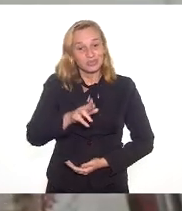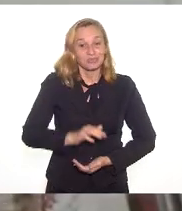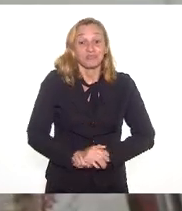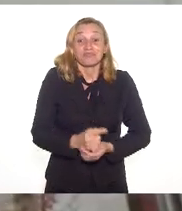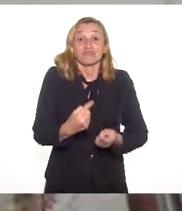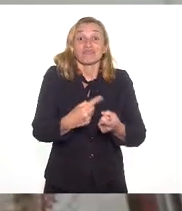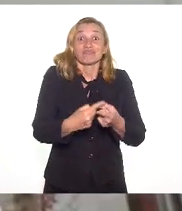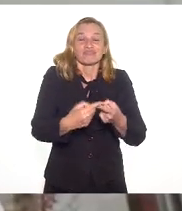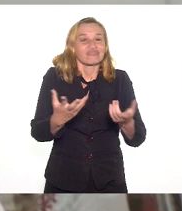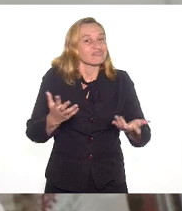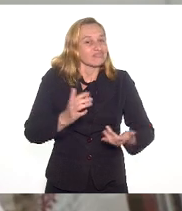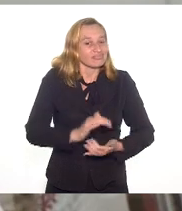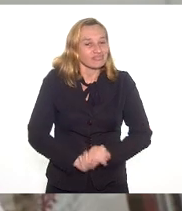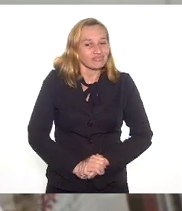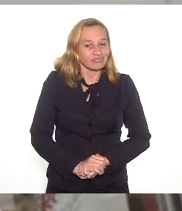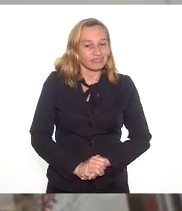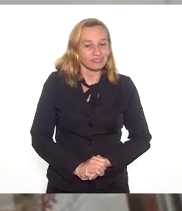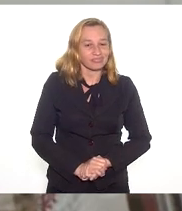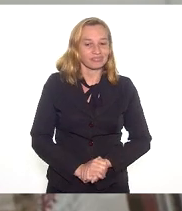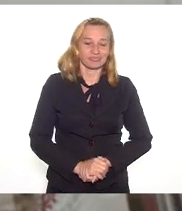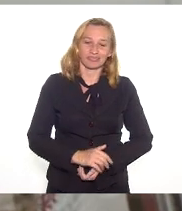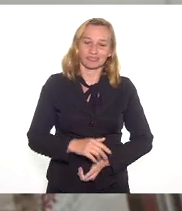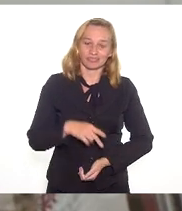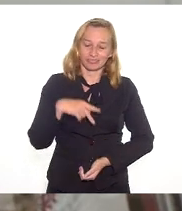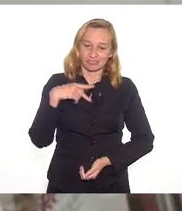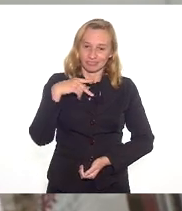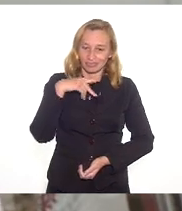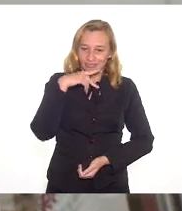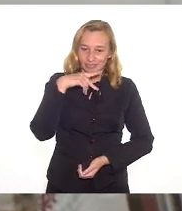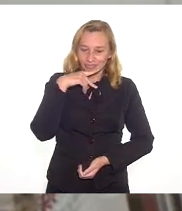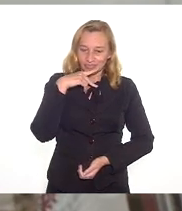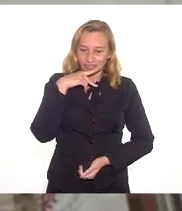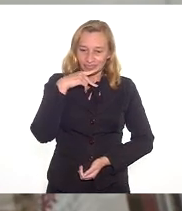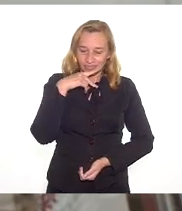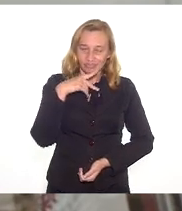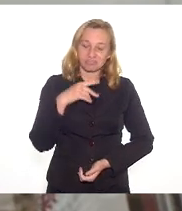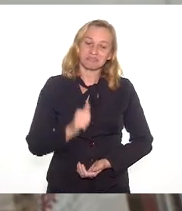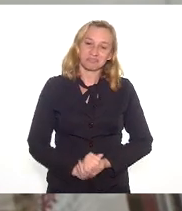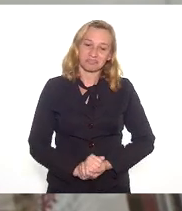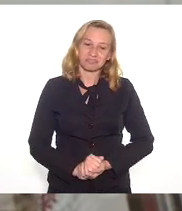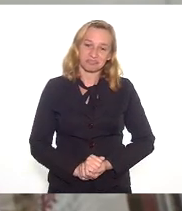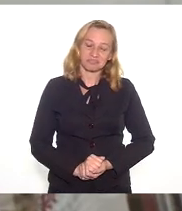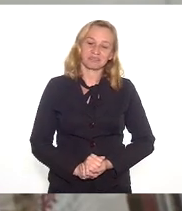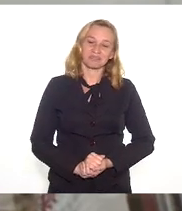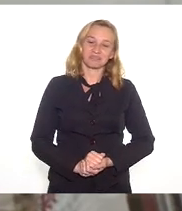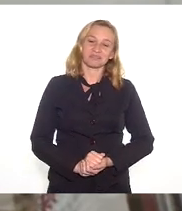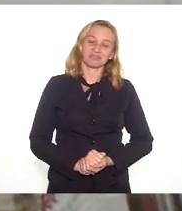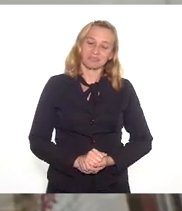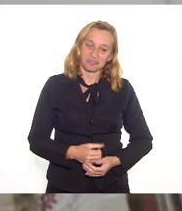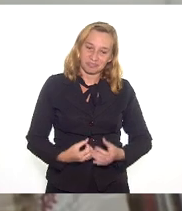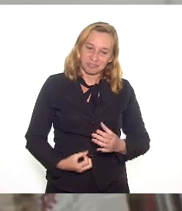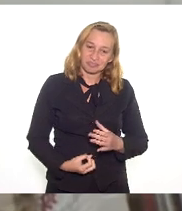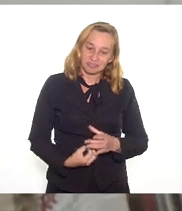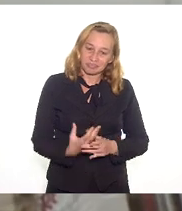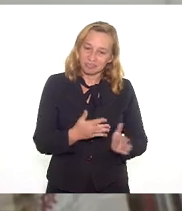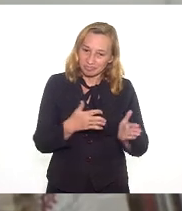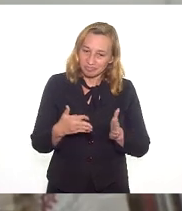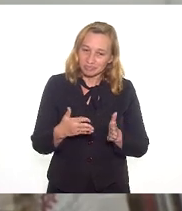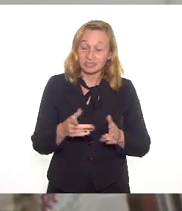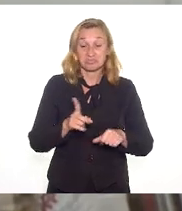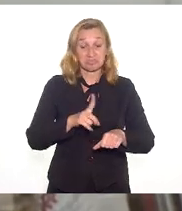porque o Parlamento Fluminense tem sido muito produtivo, sem dúvida nenhuma. Eu falo isso nesse momento de